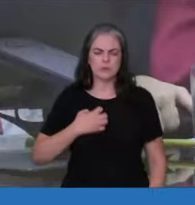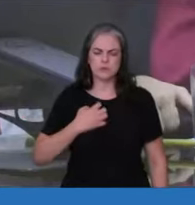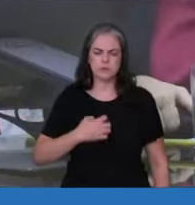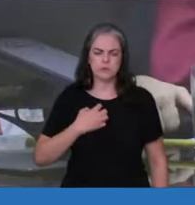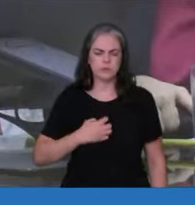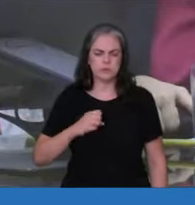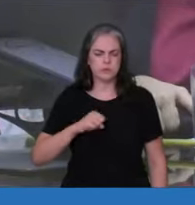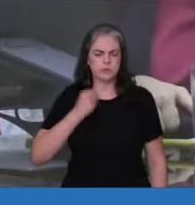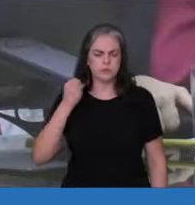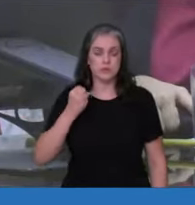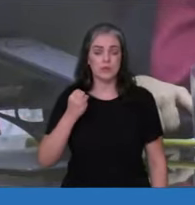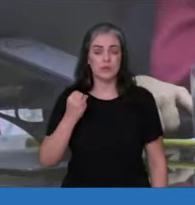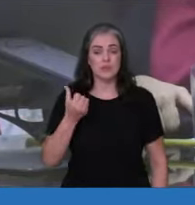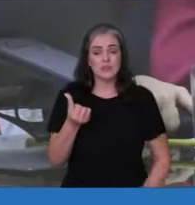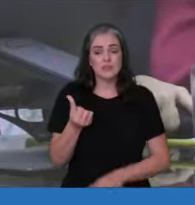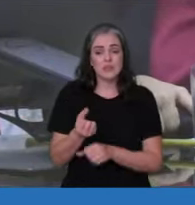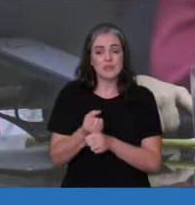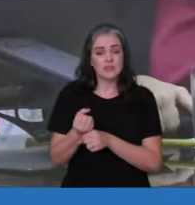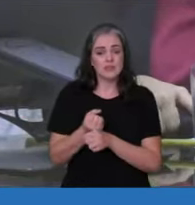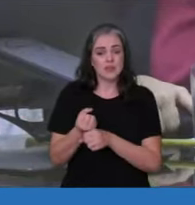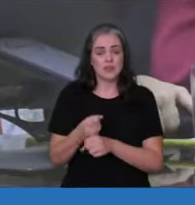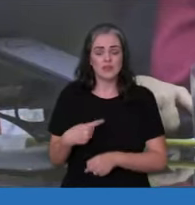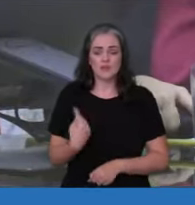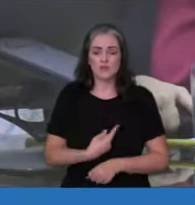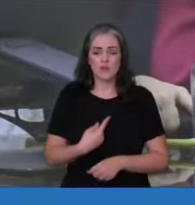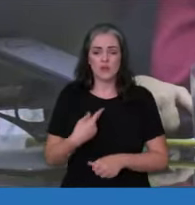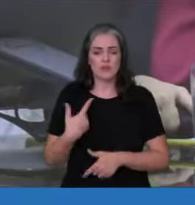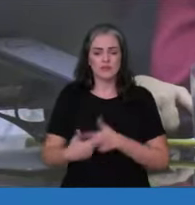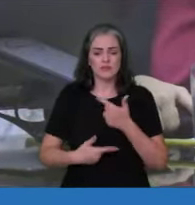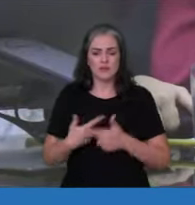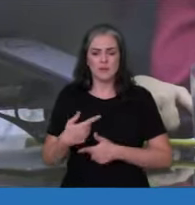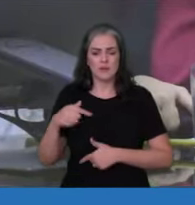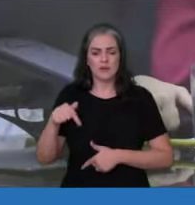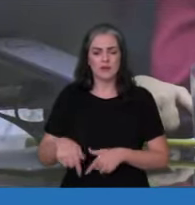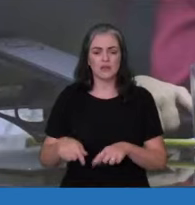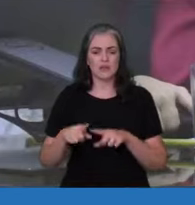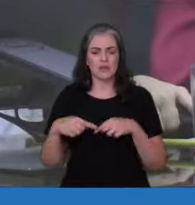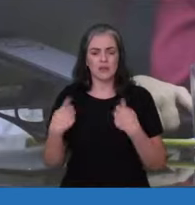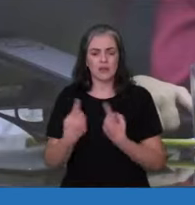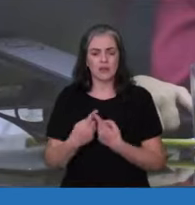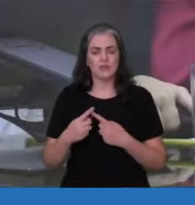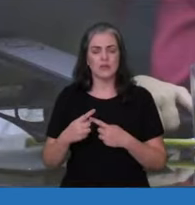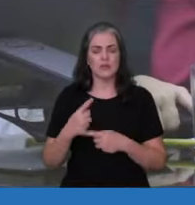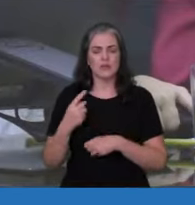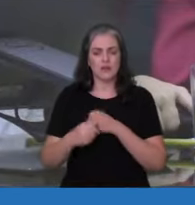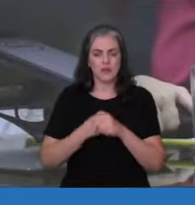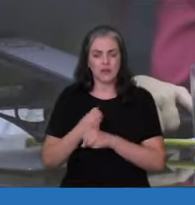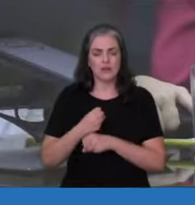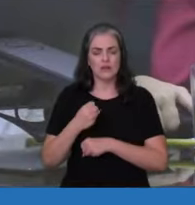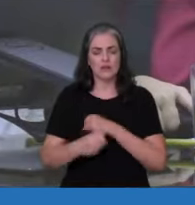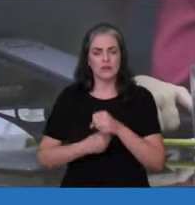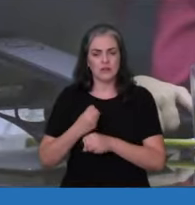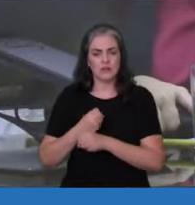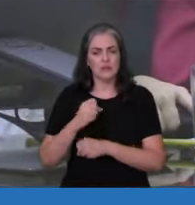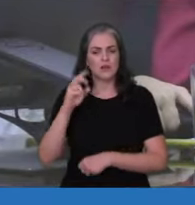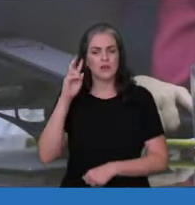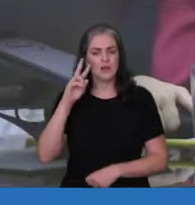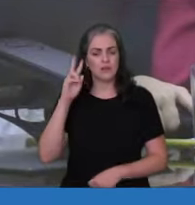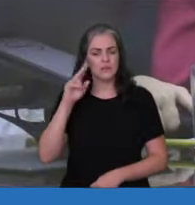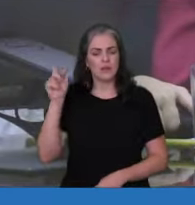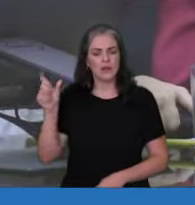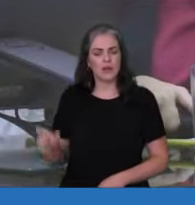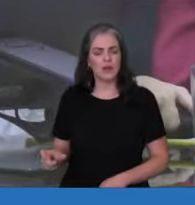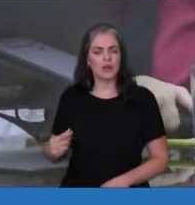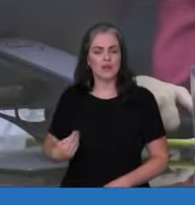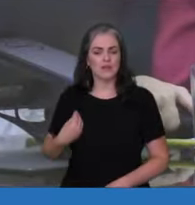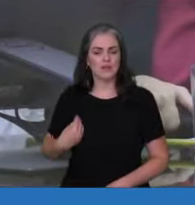nossa bancada realiza essa sessão para lembrar do legado de Marielle, da memória